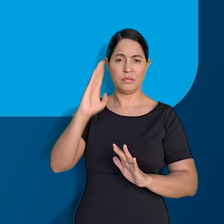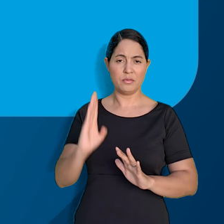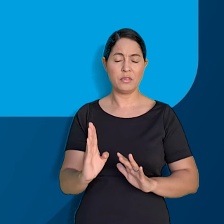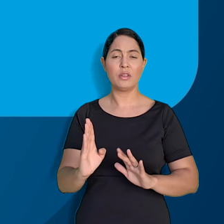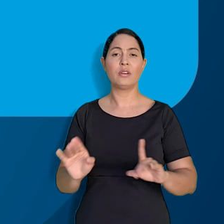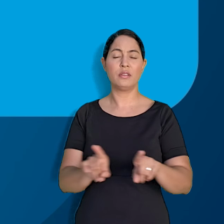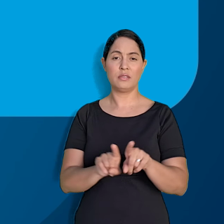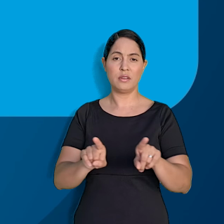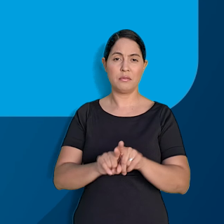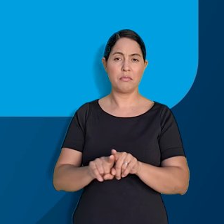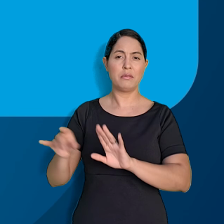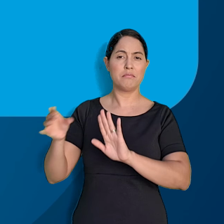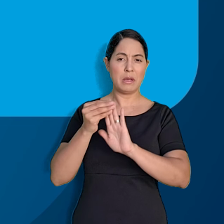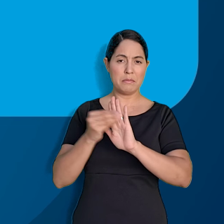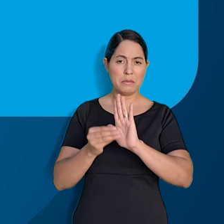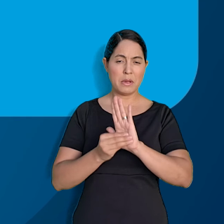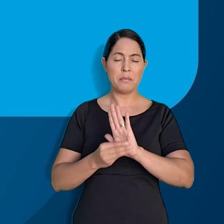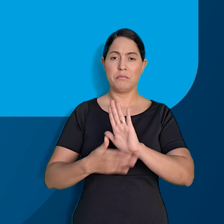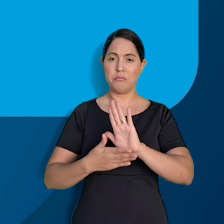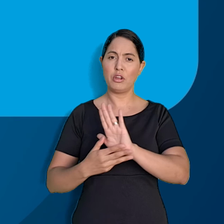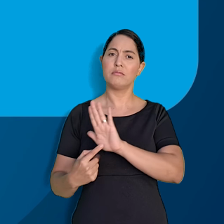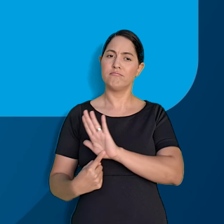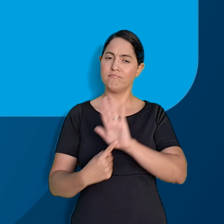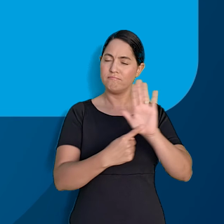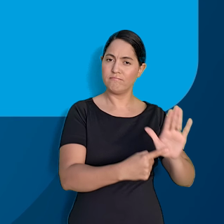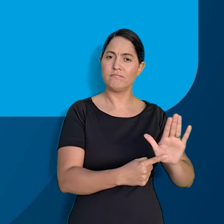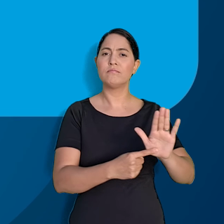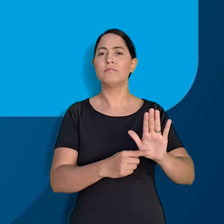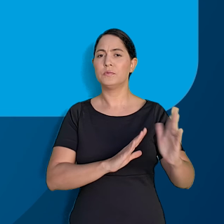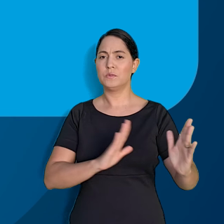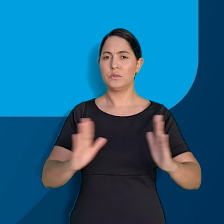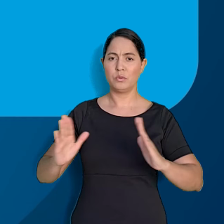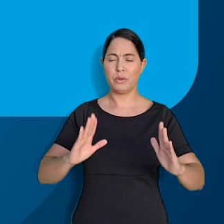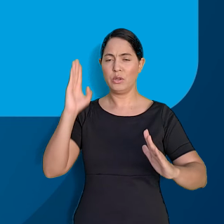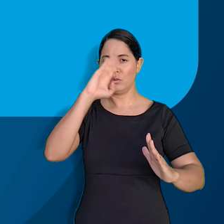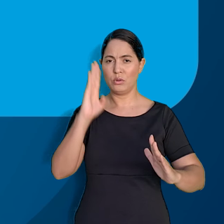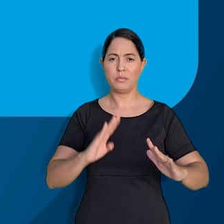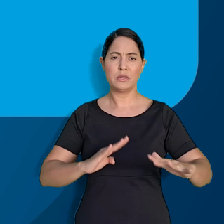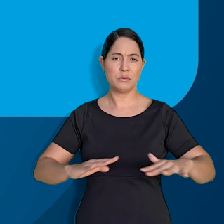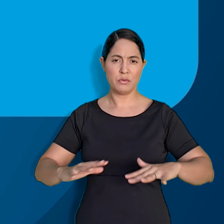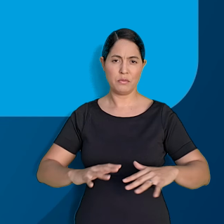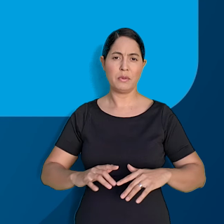e consolidar as contribuições apresentadas pelas seccionais durante a mobilização nacional.